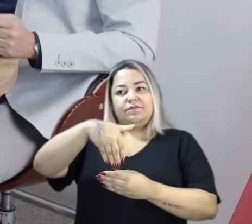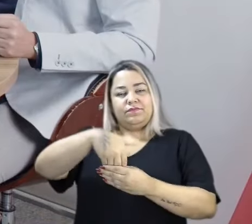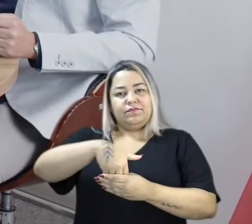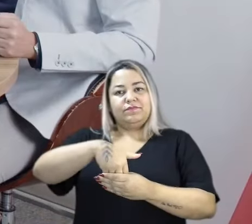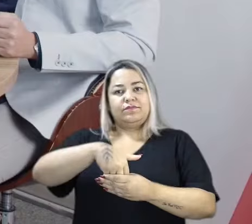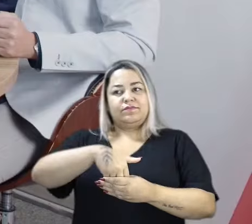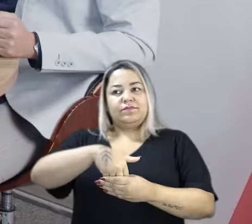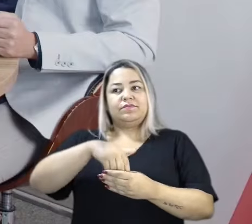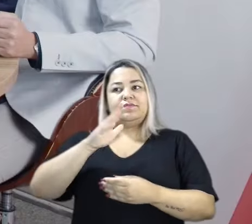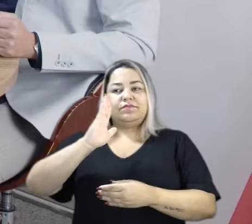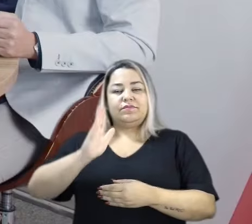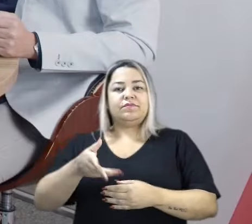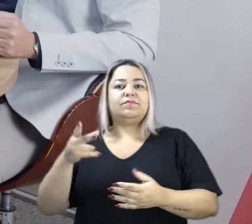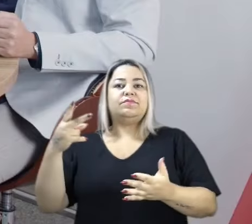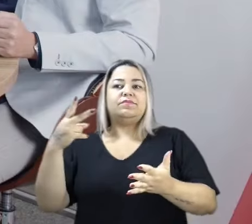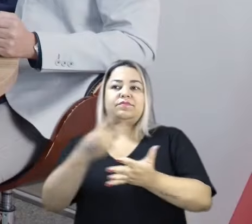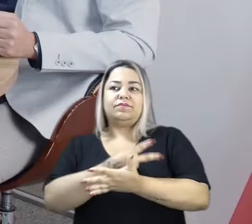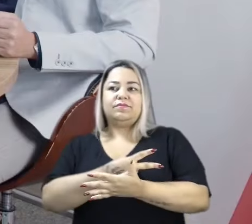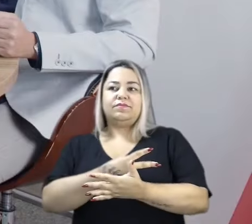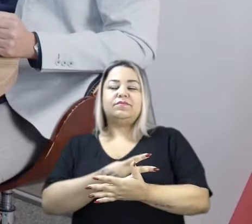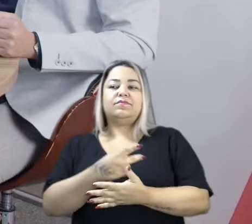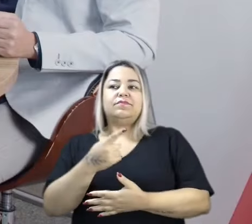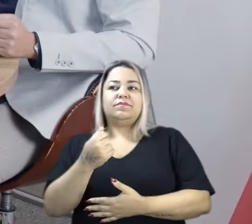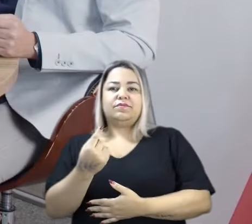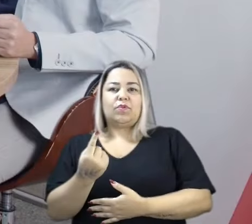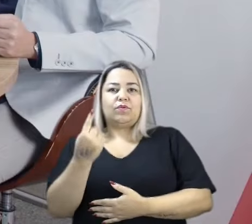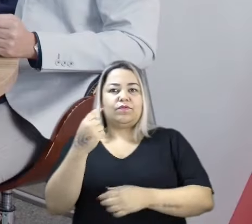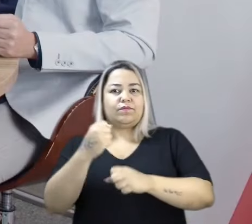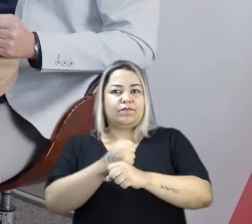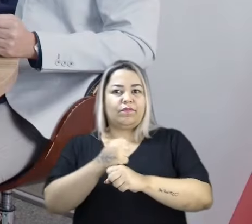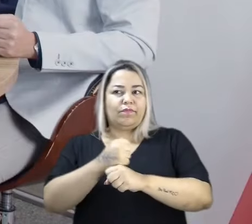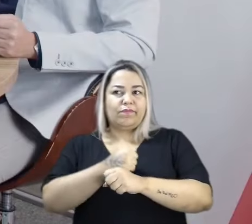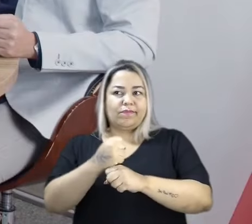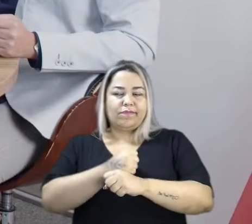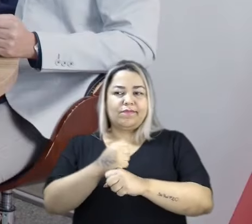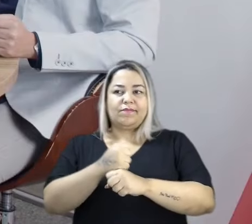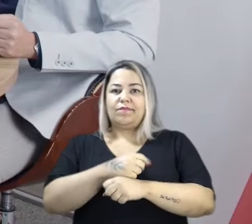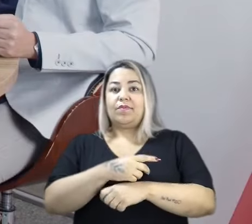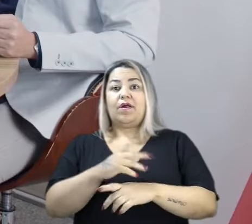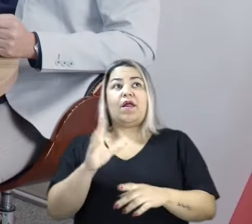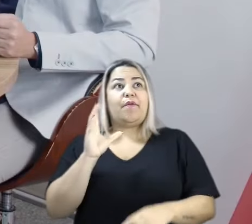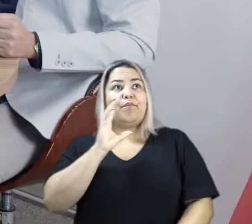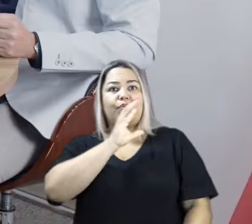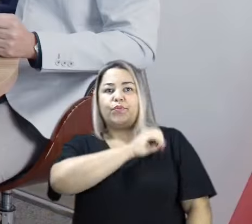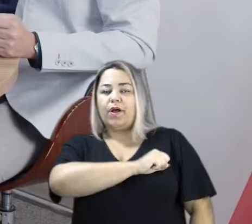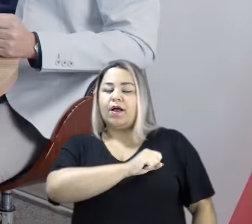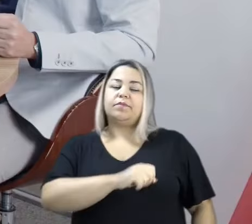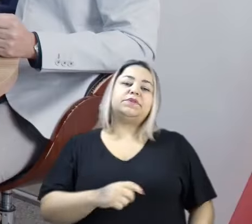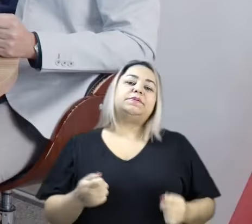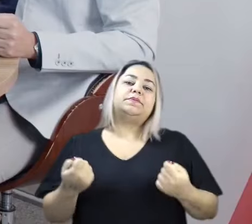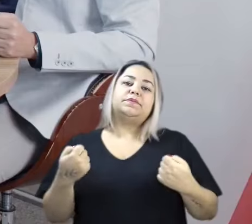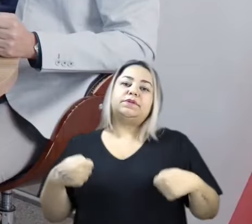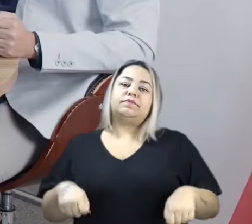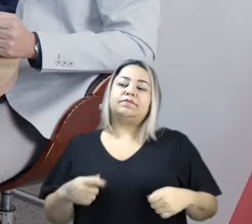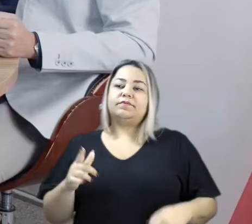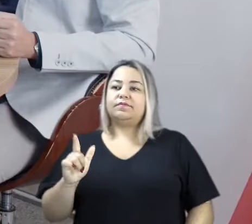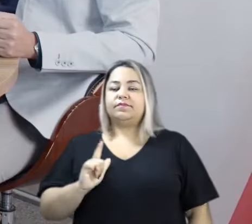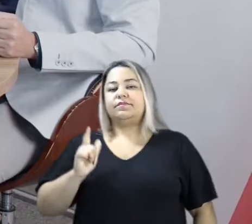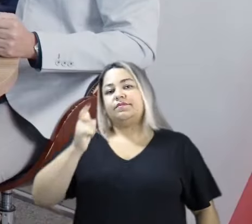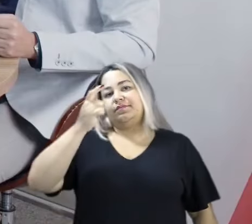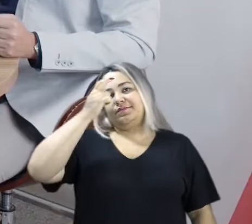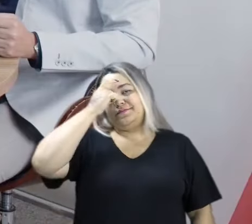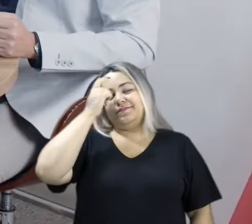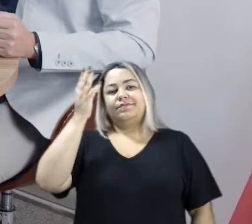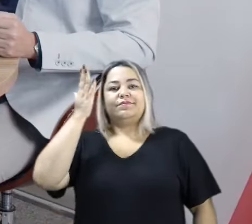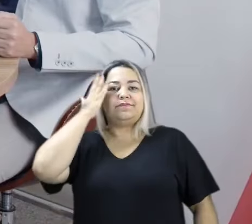eleições já vão acontecer daqui a pouco mais de um ano, né? Então passa muito rápido e é preciso ter essa consciência em